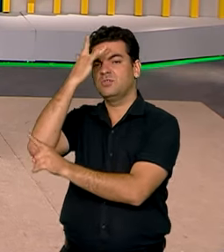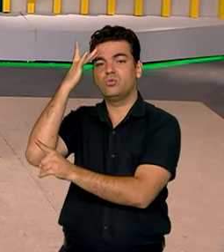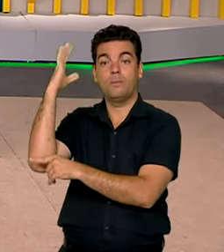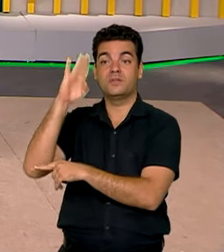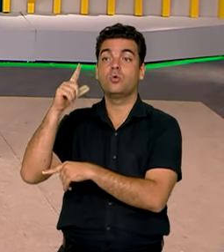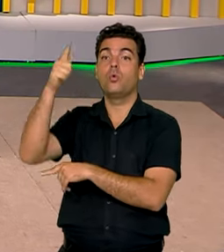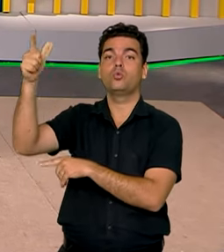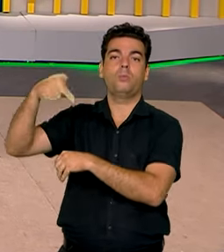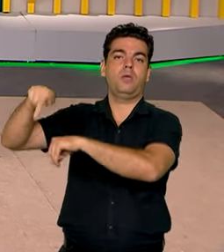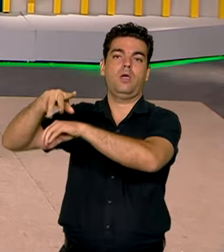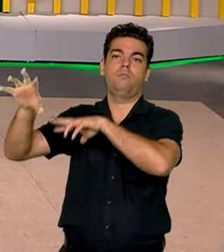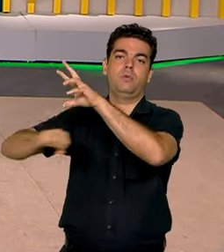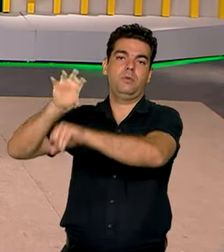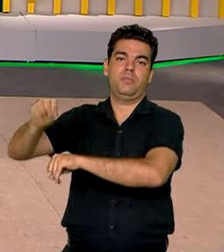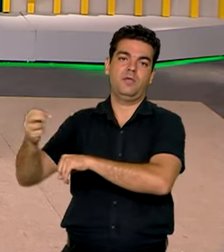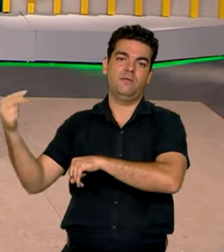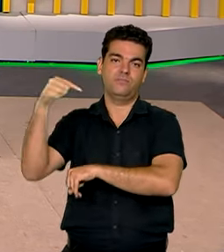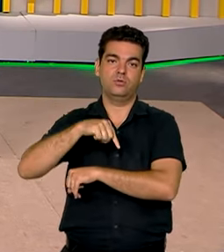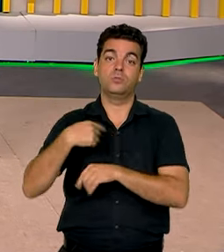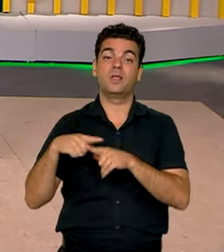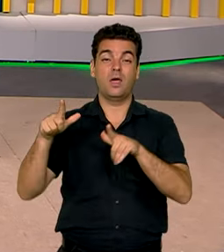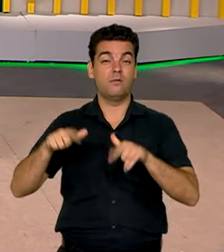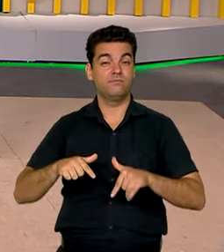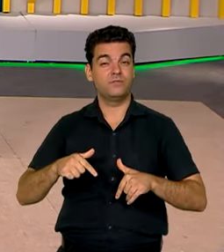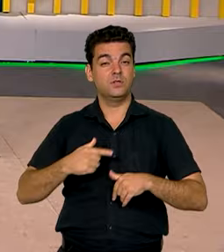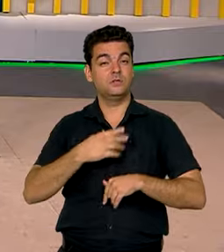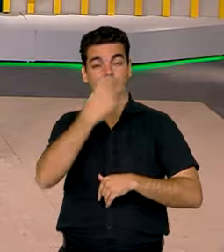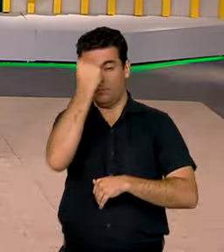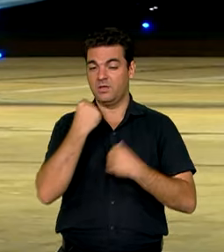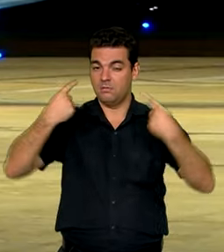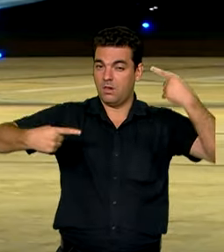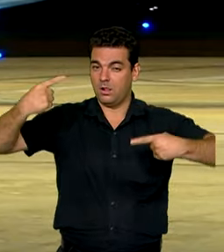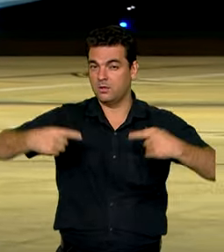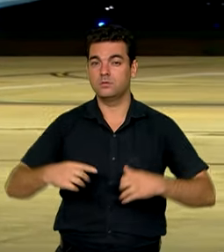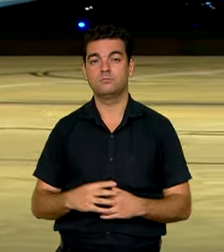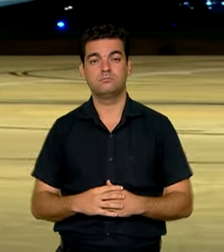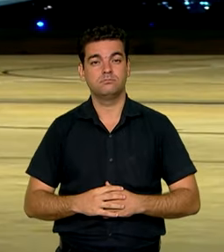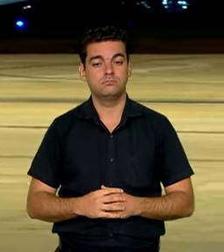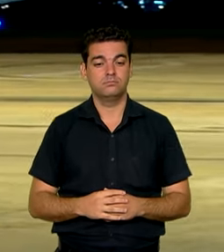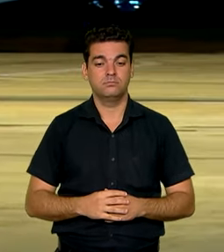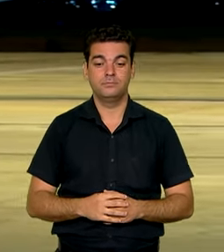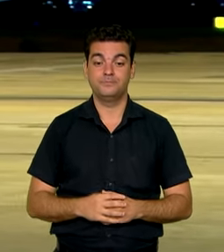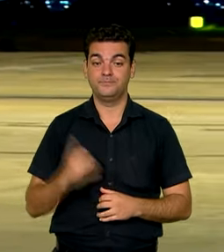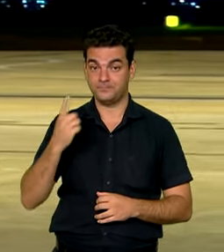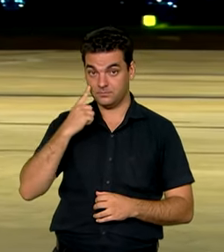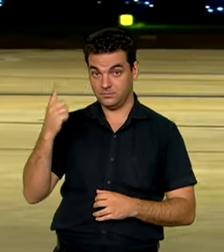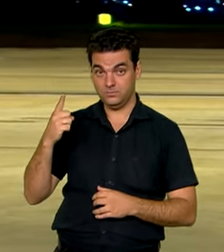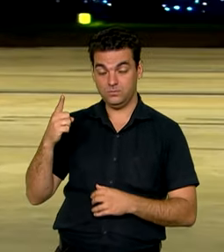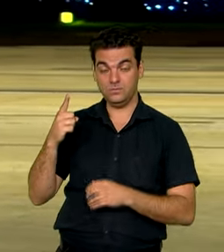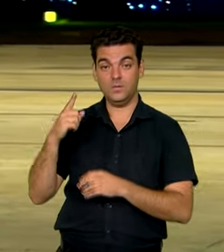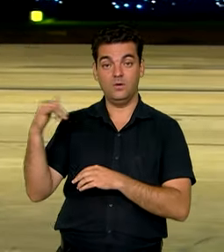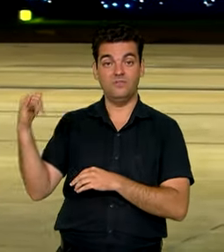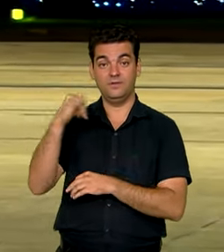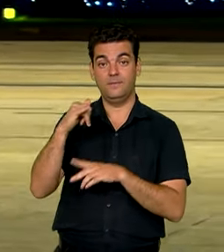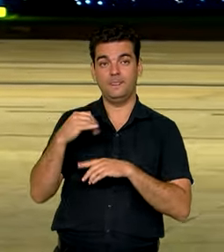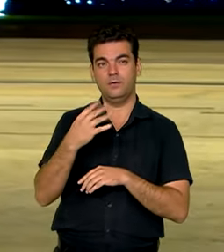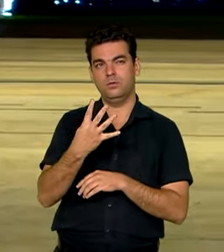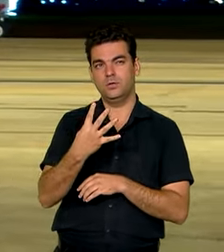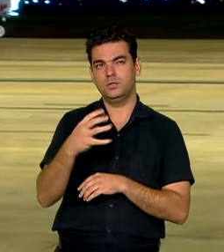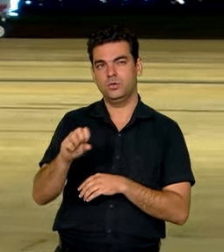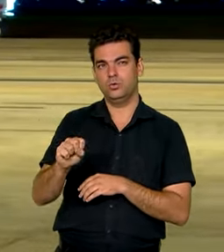do conflito entre Israel e o Hamas no Oriente Médio. O avião da FAB, com